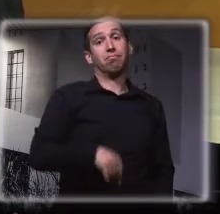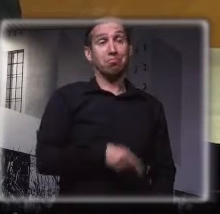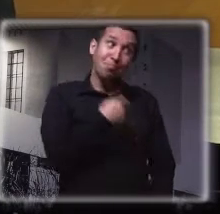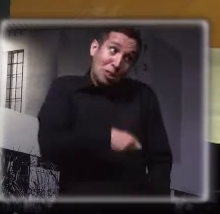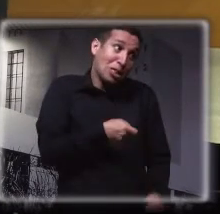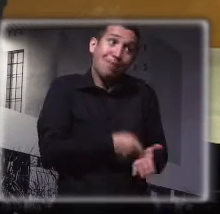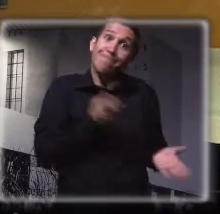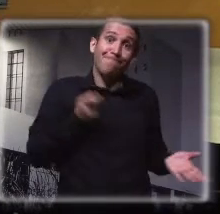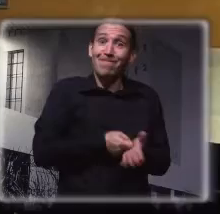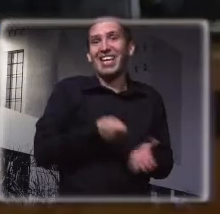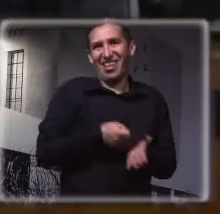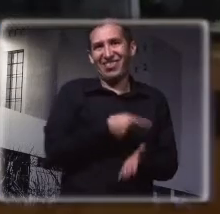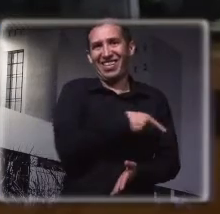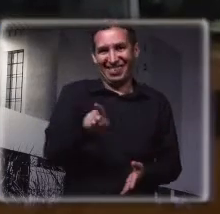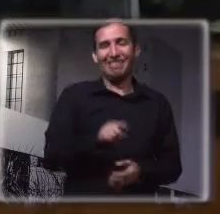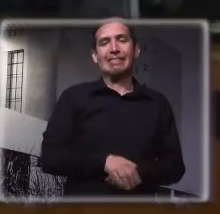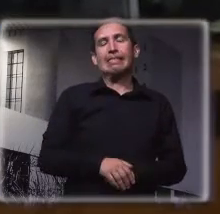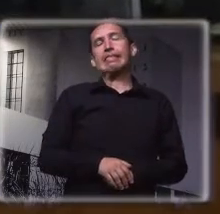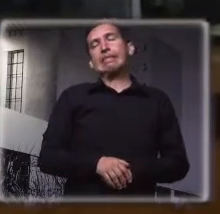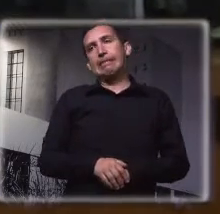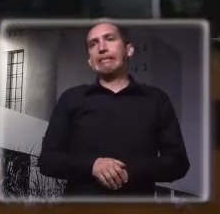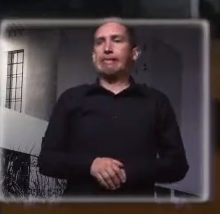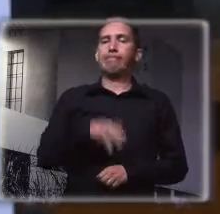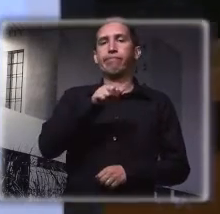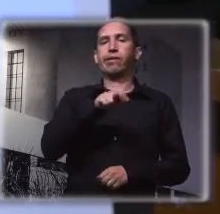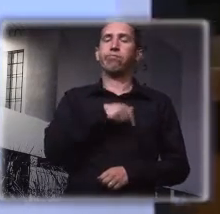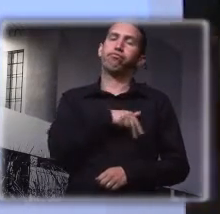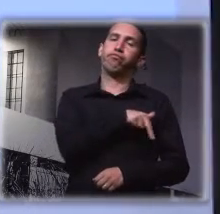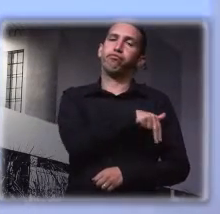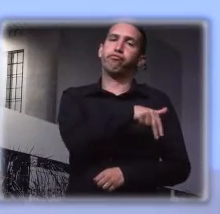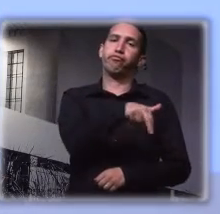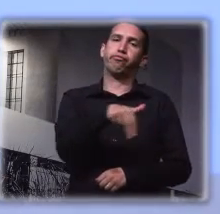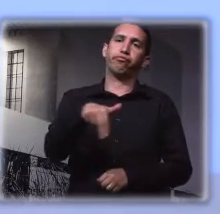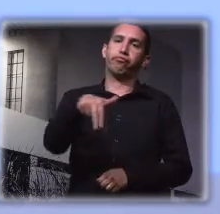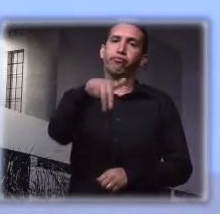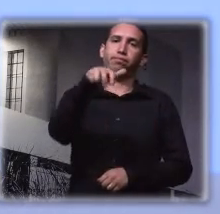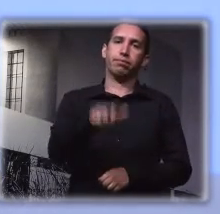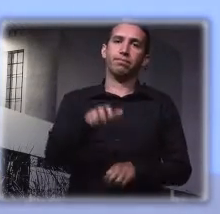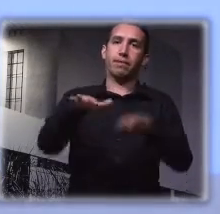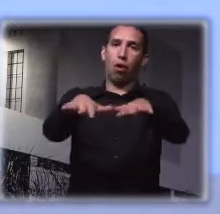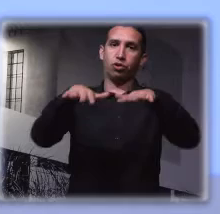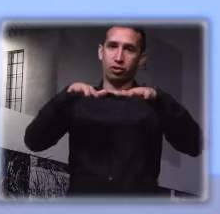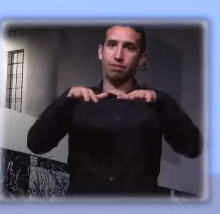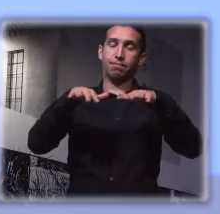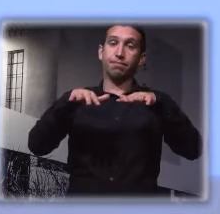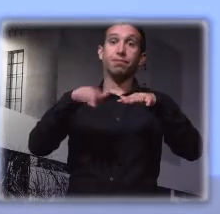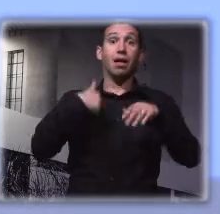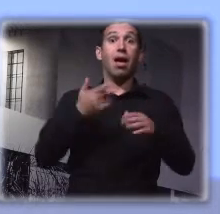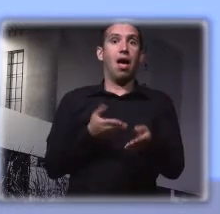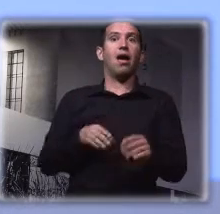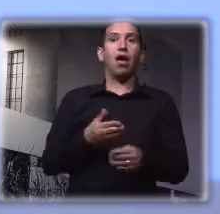vai. E a Dona Maria, ela chega naquela audiência e, bom, ela entra